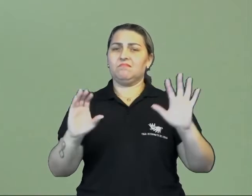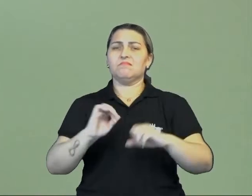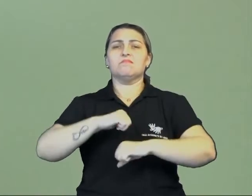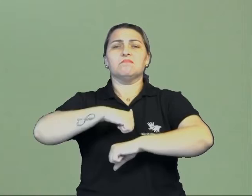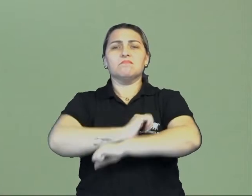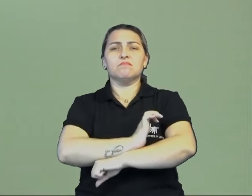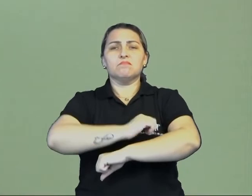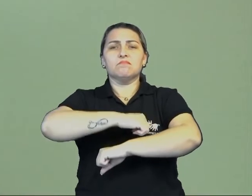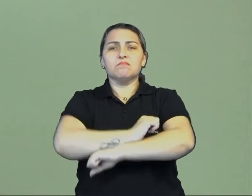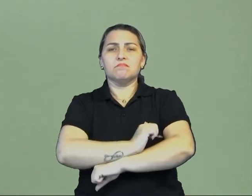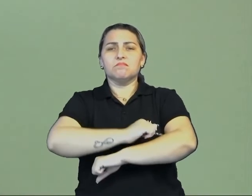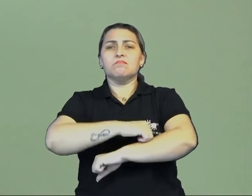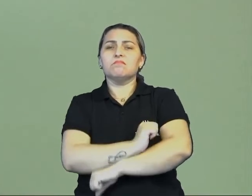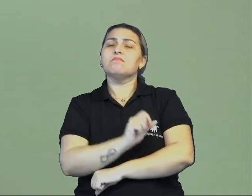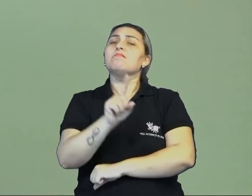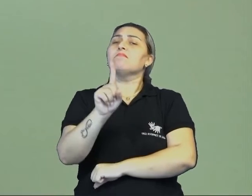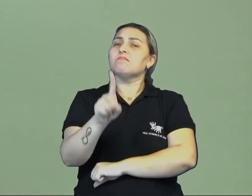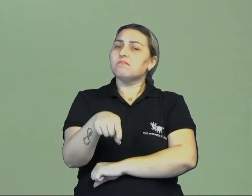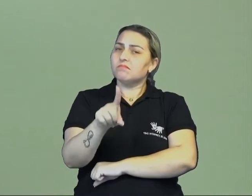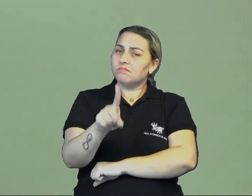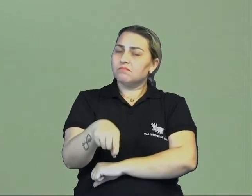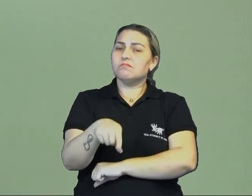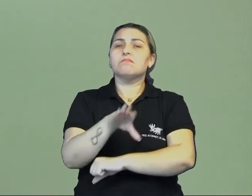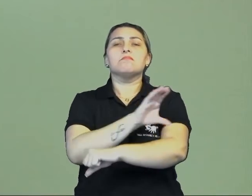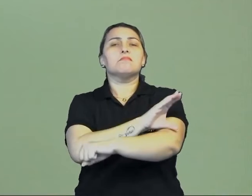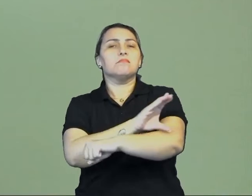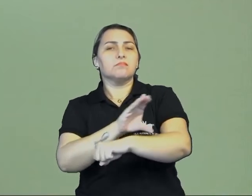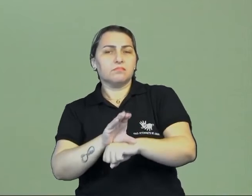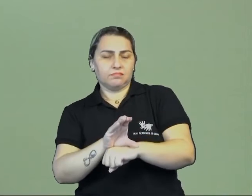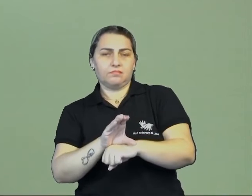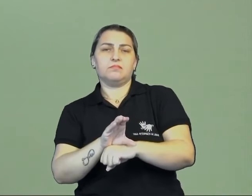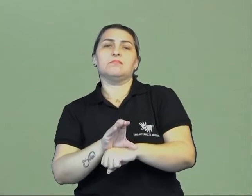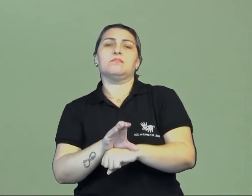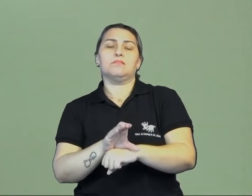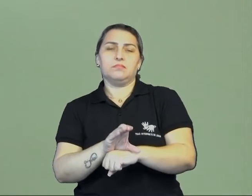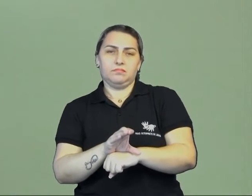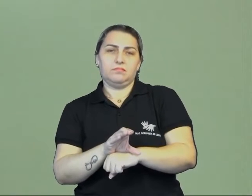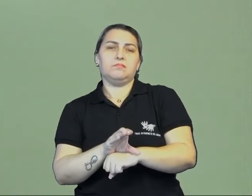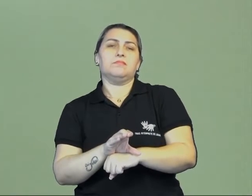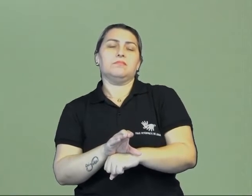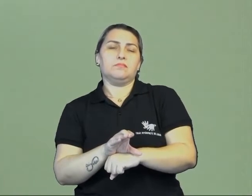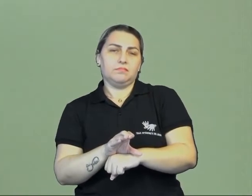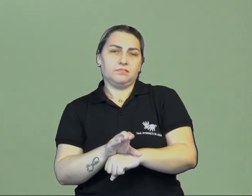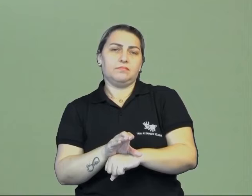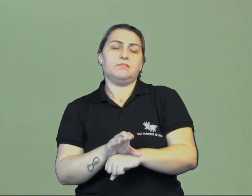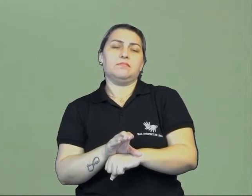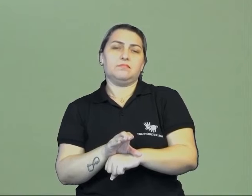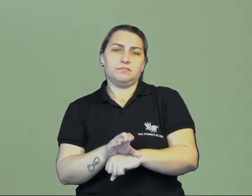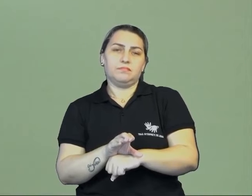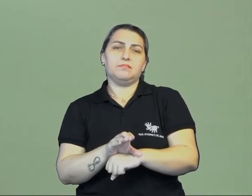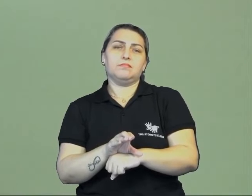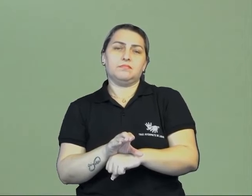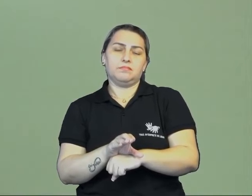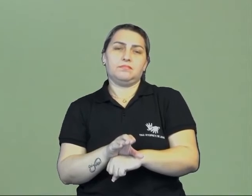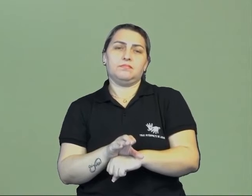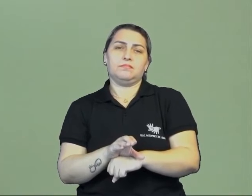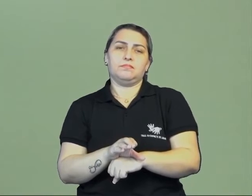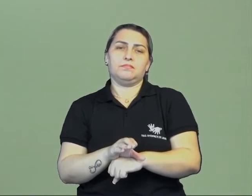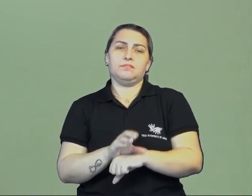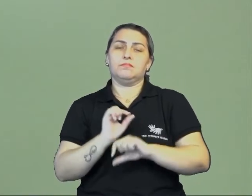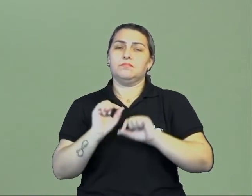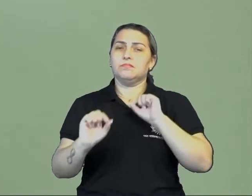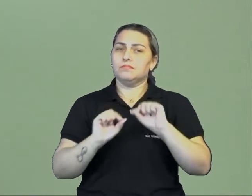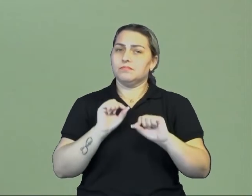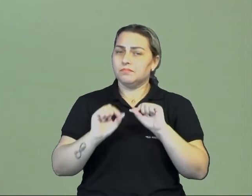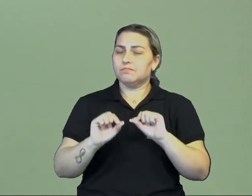porque a depender do segmento que aquilo ali se desenvolva, aquilo ali é um conhecimento que de alguma forma se desenvolve e gera algum